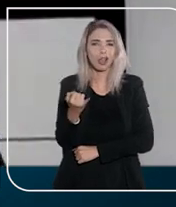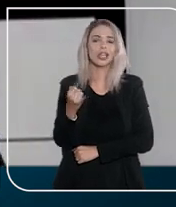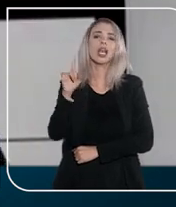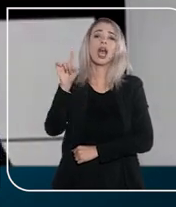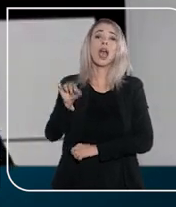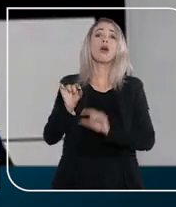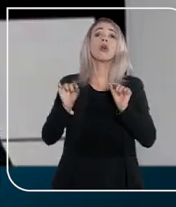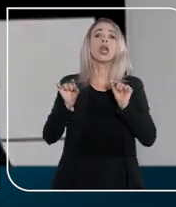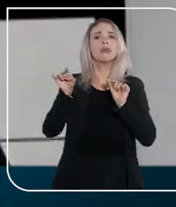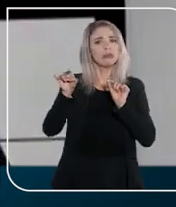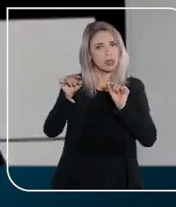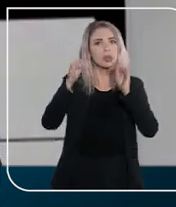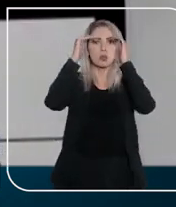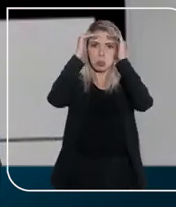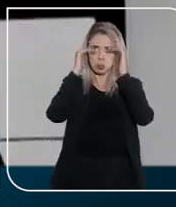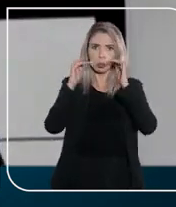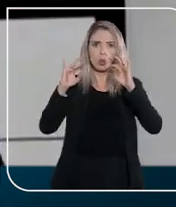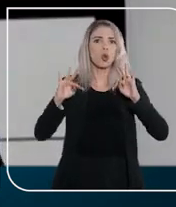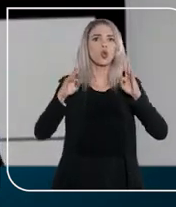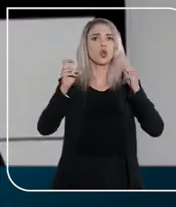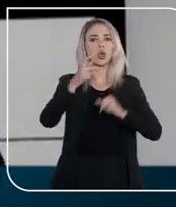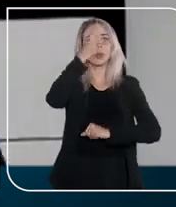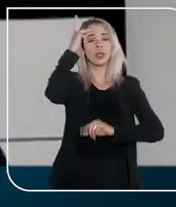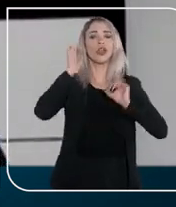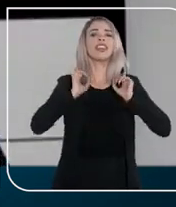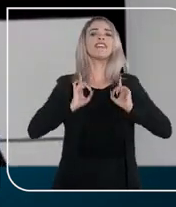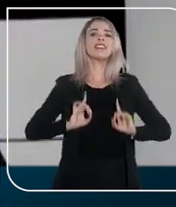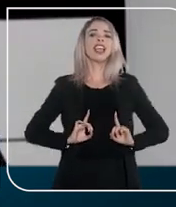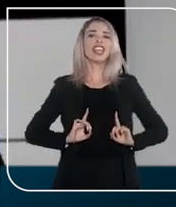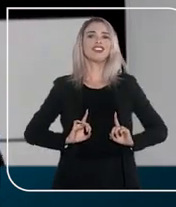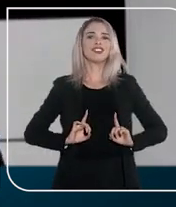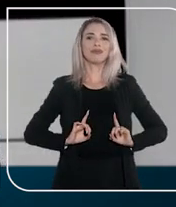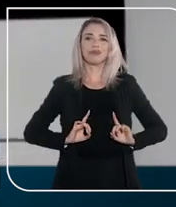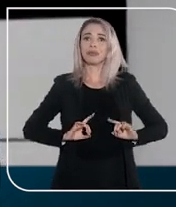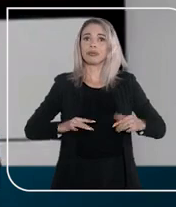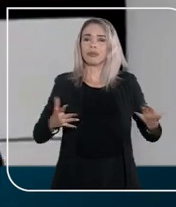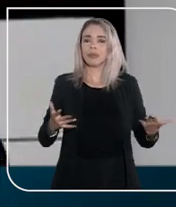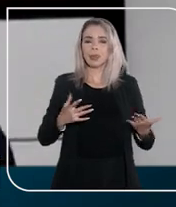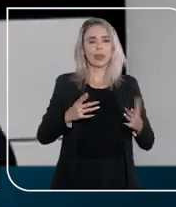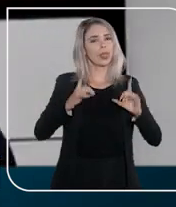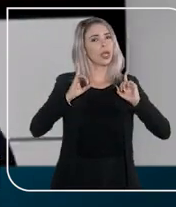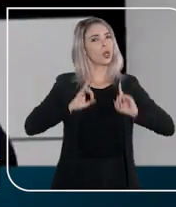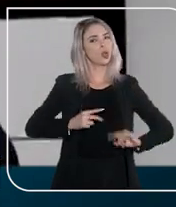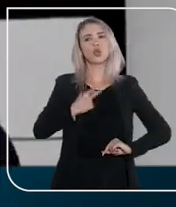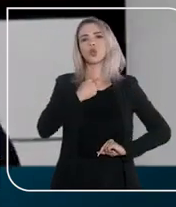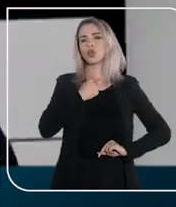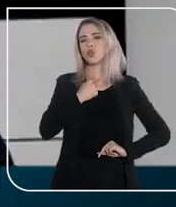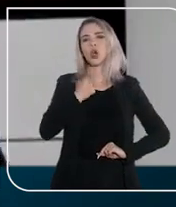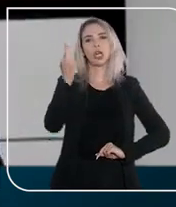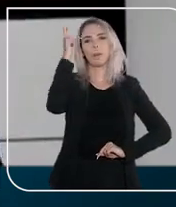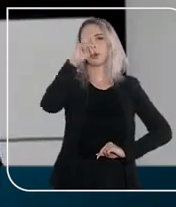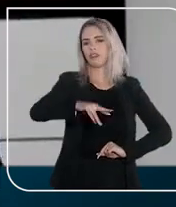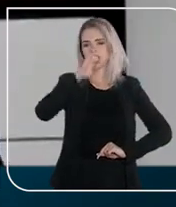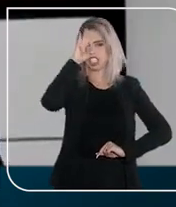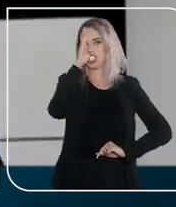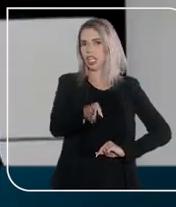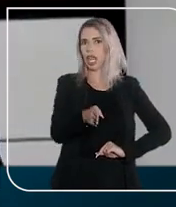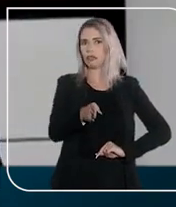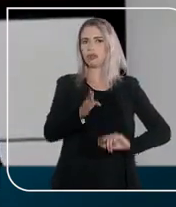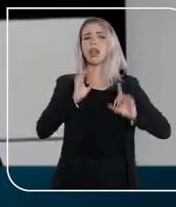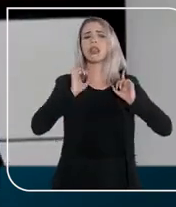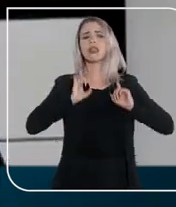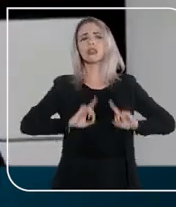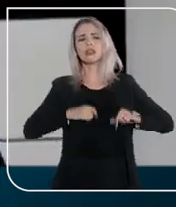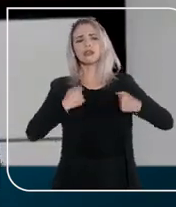Justiça faz com os candidatos deficientes. Ele diz que eles não podem ser reprovados sumariamente e que a deficiência tem que